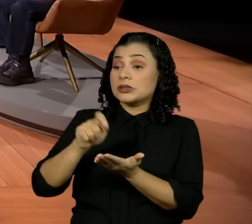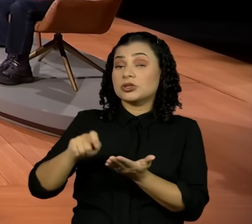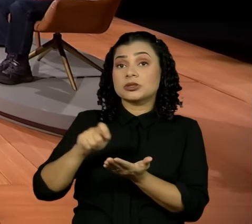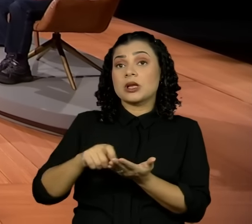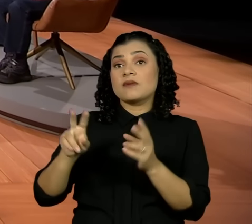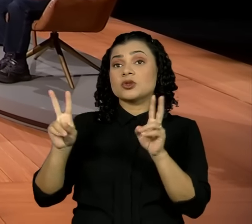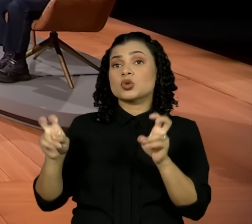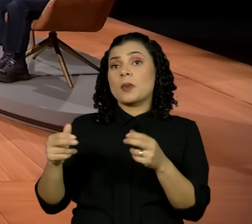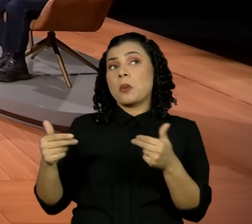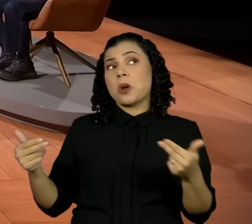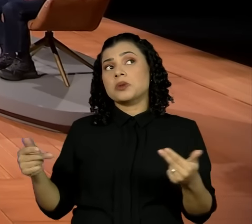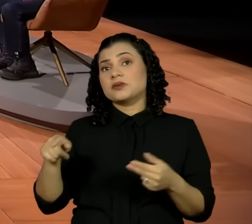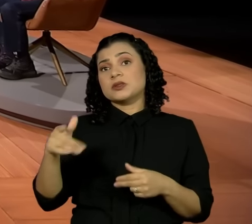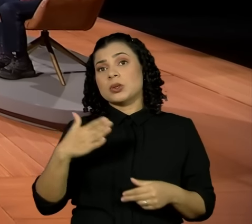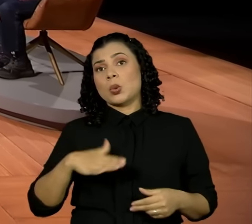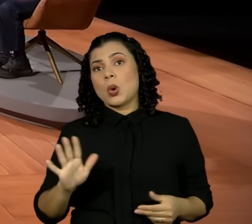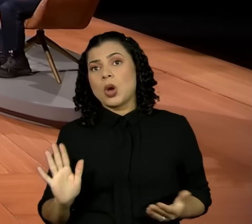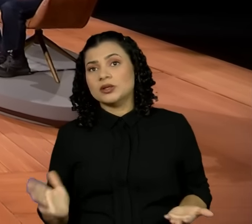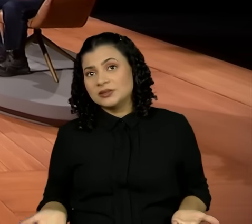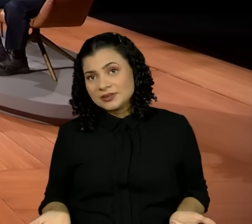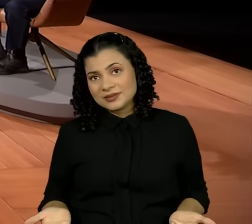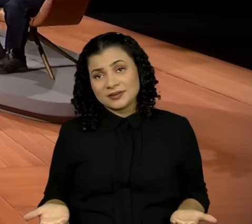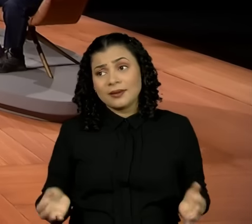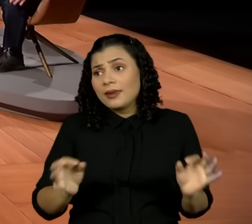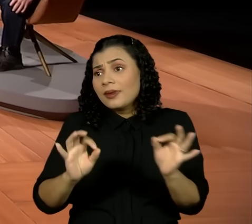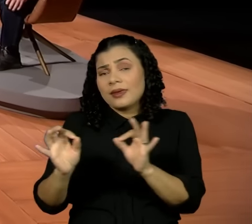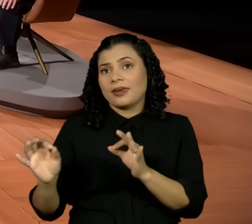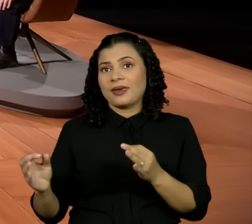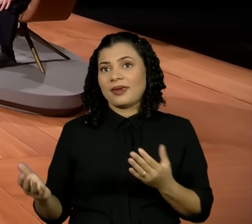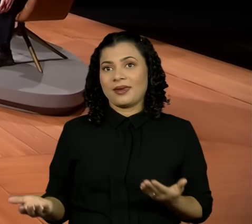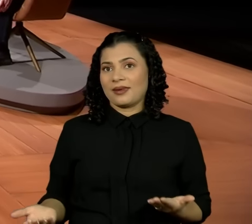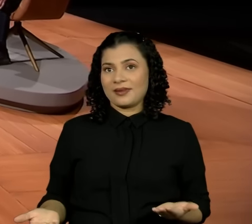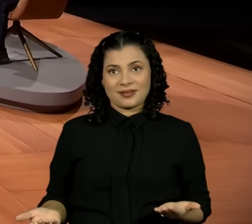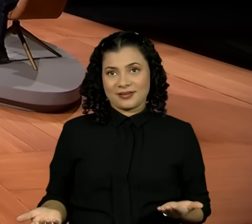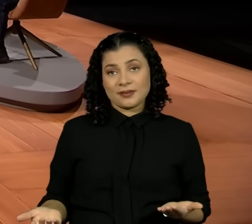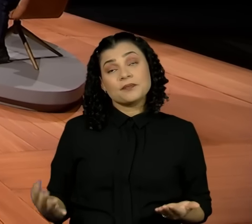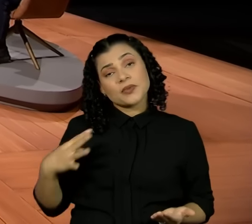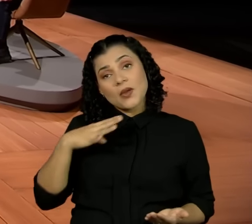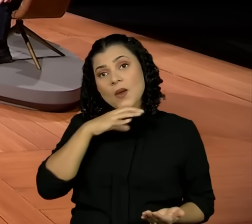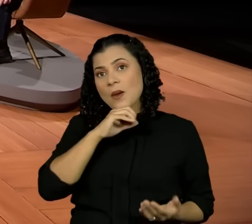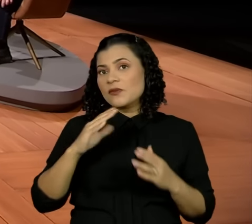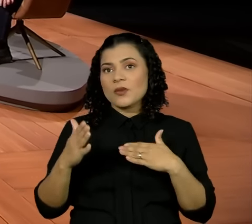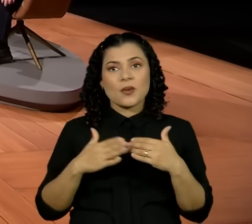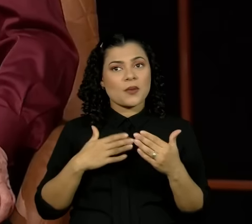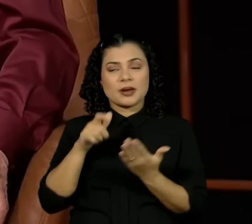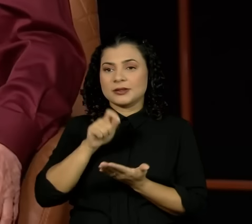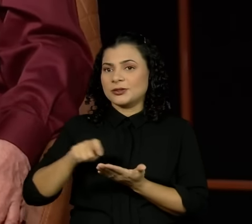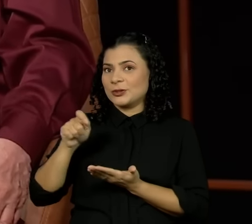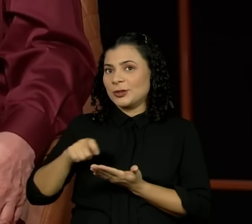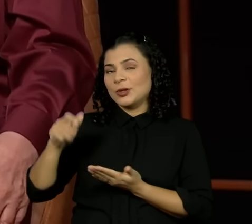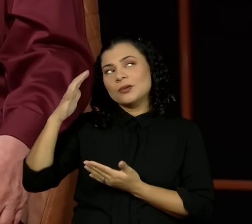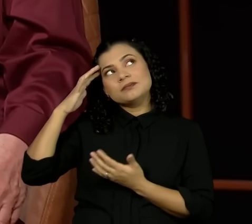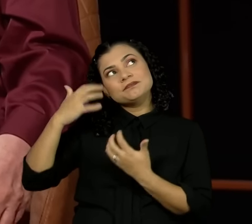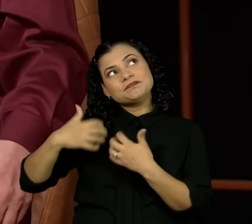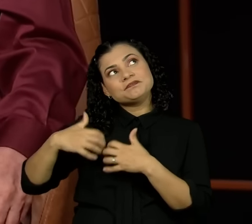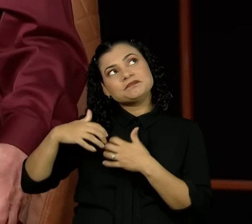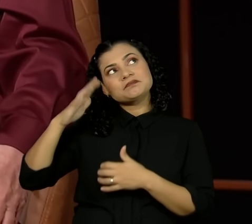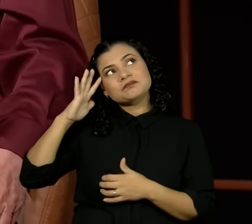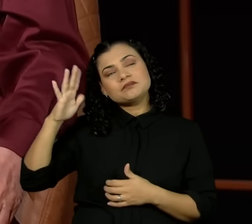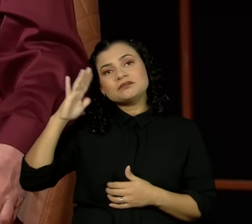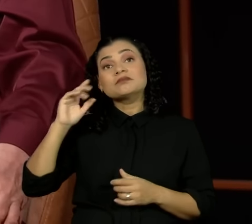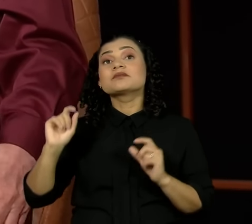você não gosta, que você não sente. Ninguém faz isso. Tá? E, não é? Claro, todo escritor pensou, sei lá, no